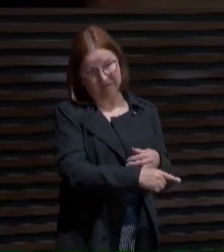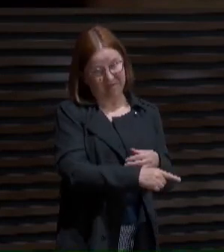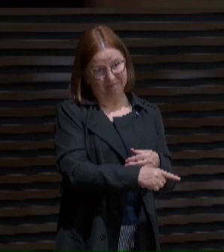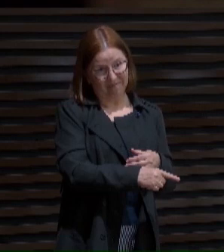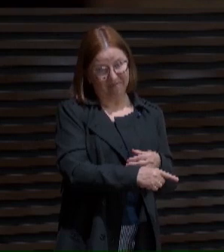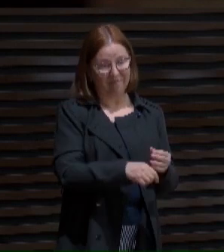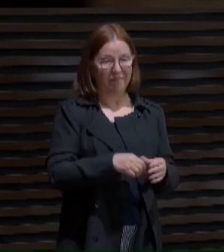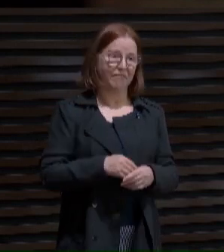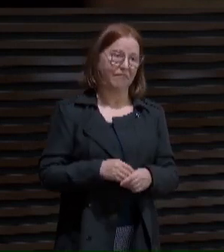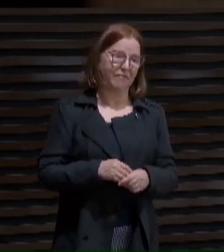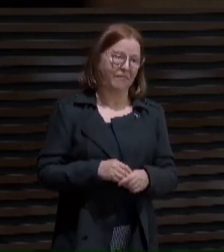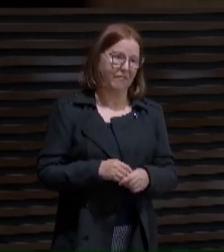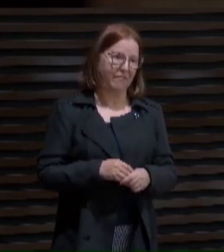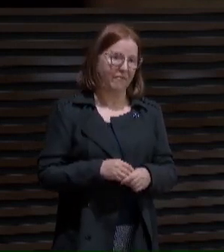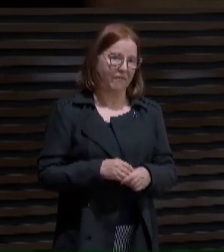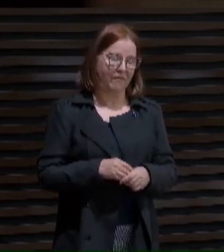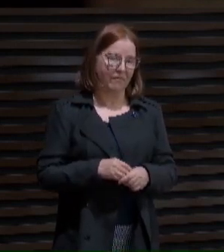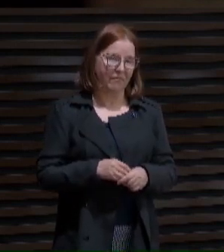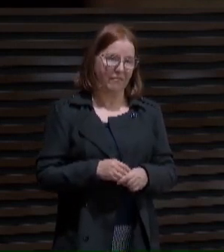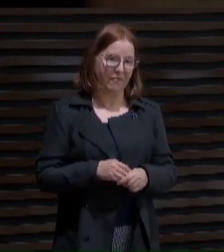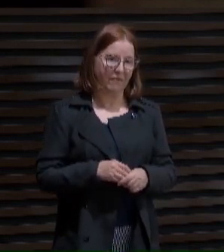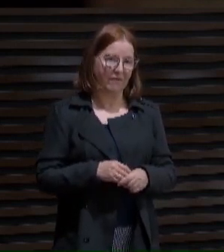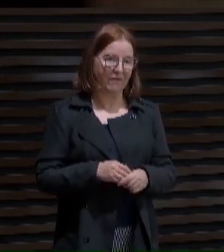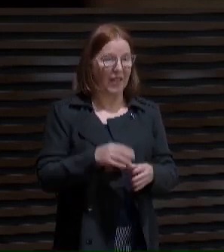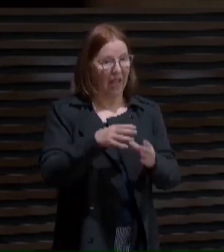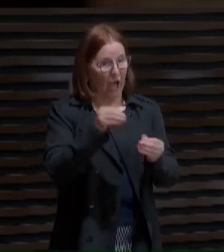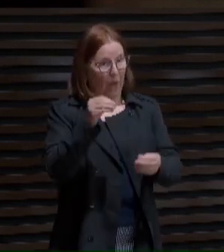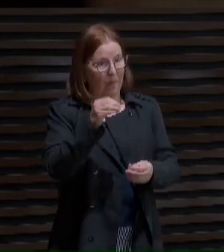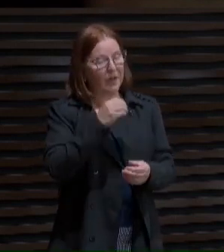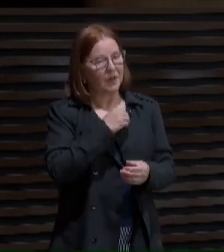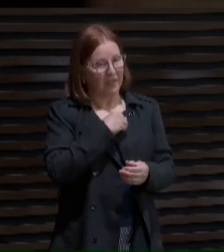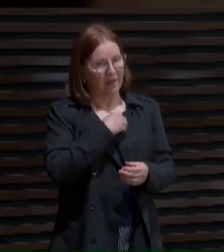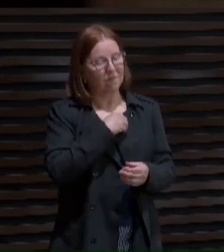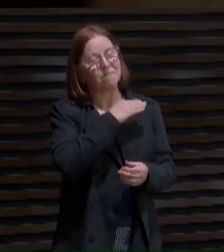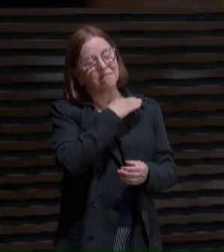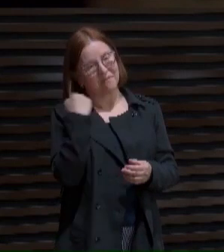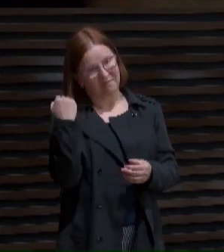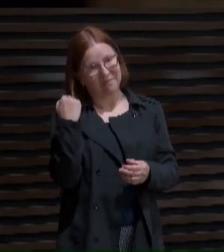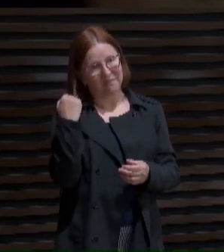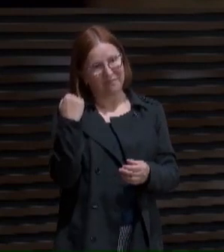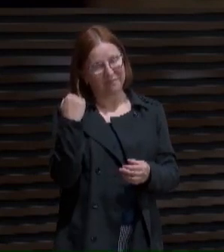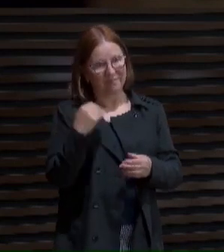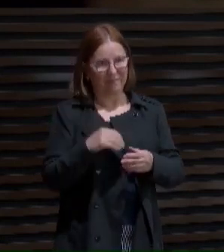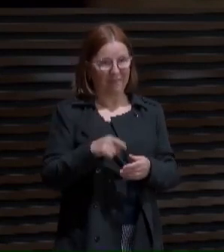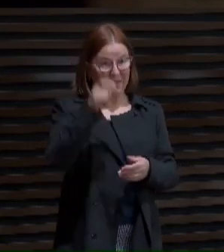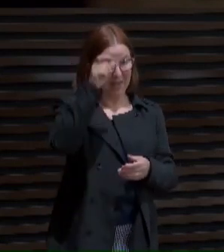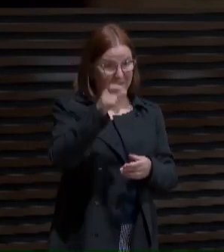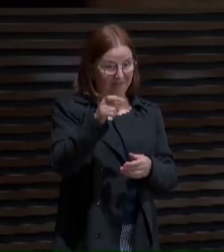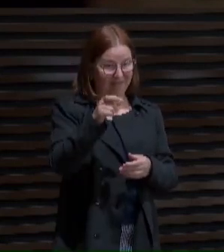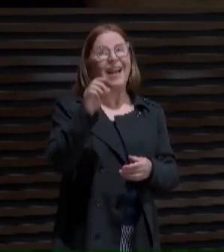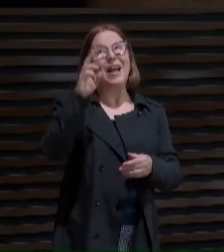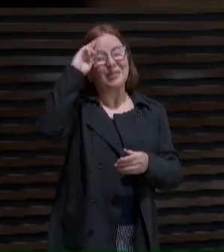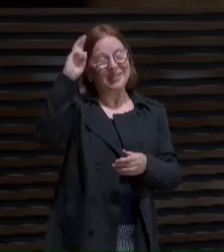eterno. Não tem. A alma que pecar, essa morrerá. Aquele que não